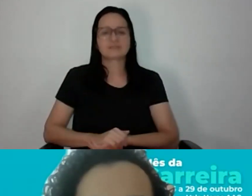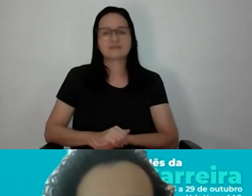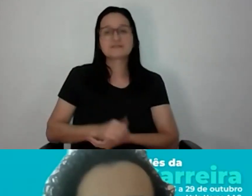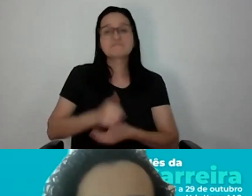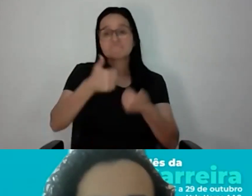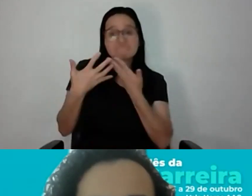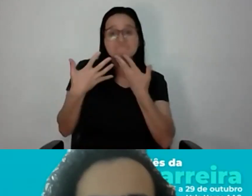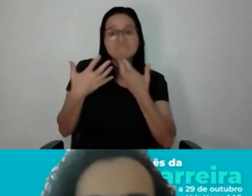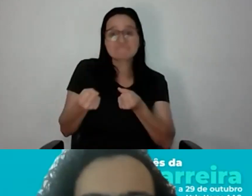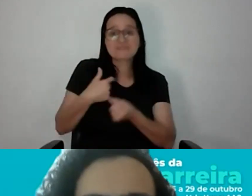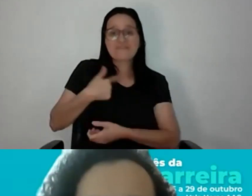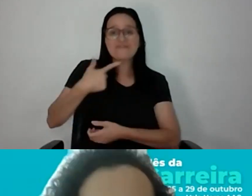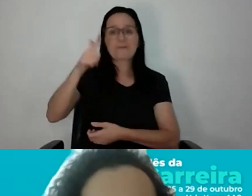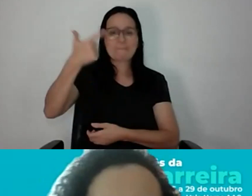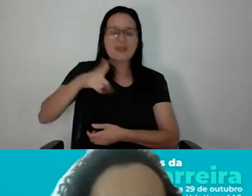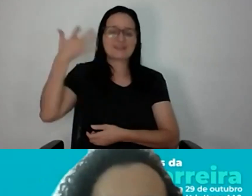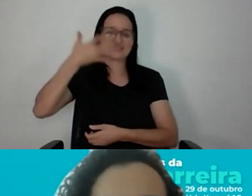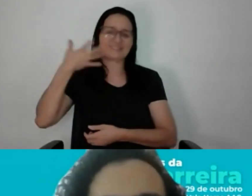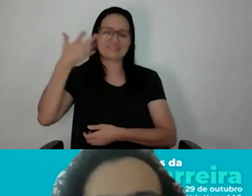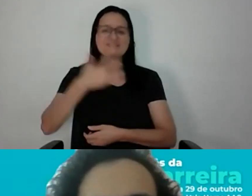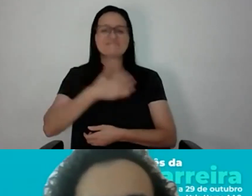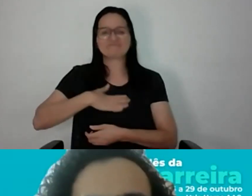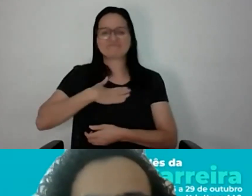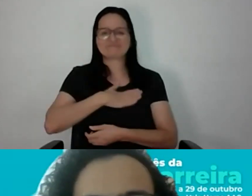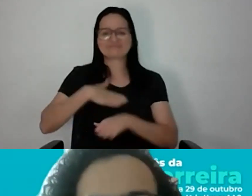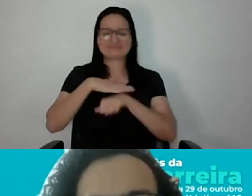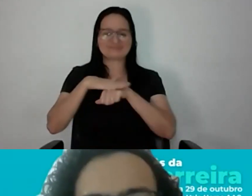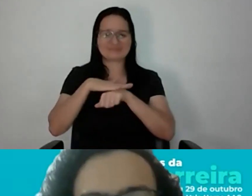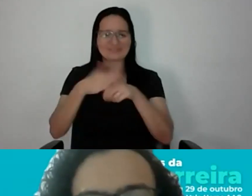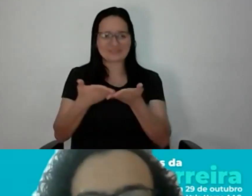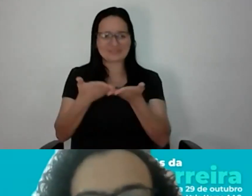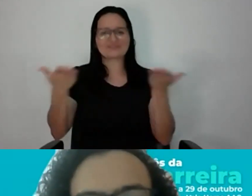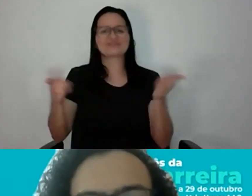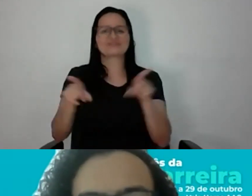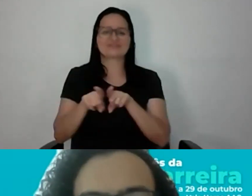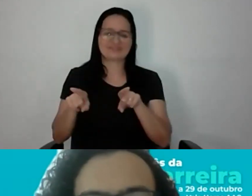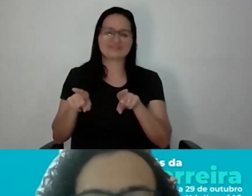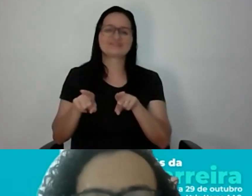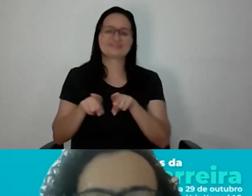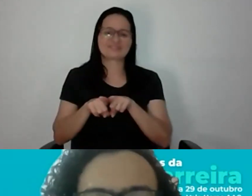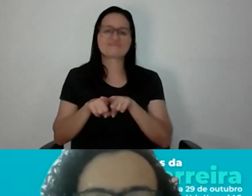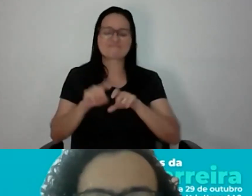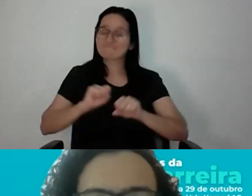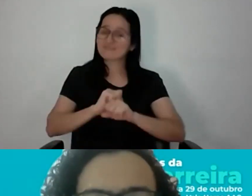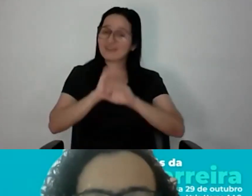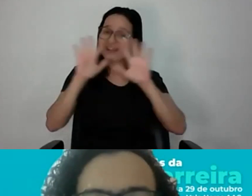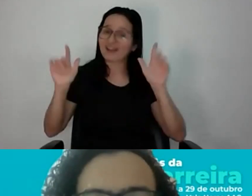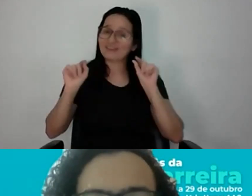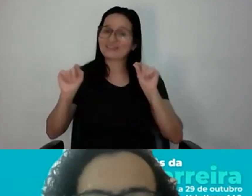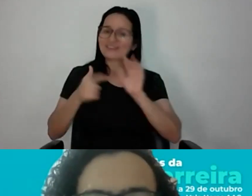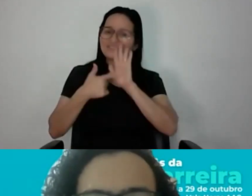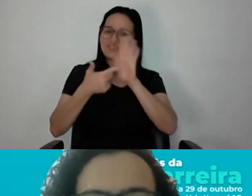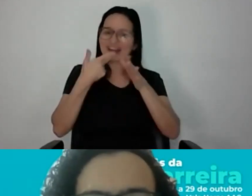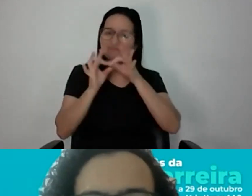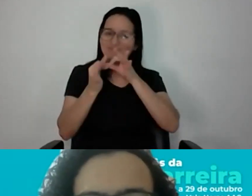eventos, que a gente adora falar com vocês, adora falar com estudantes, e claramente a gente gosta de falar bastante por